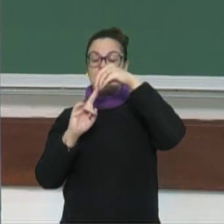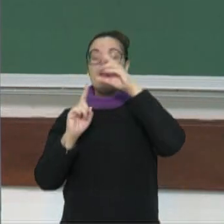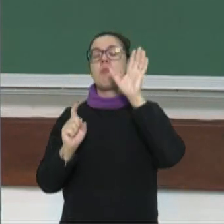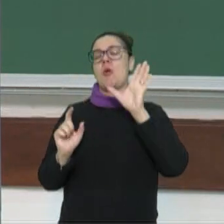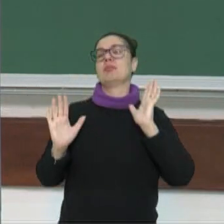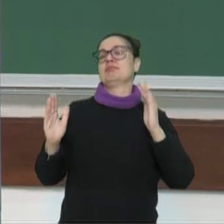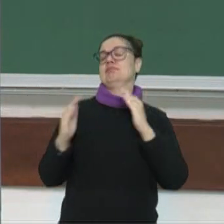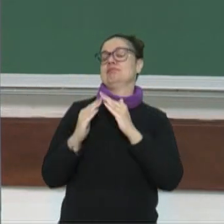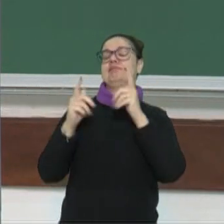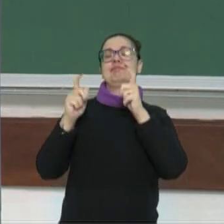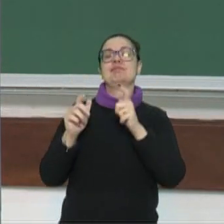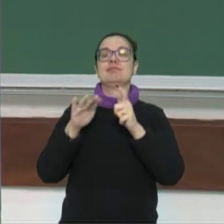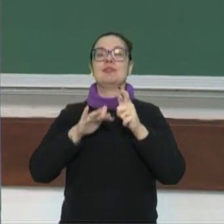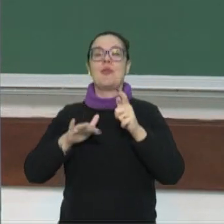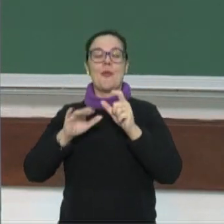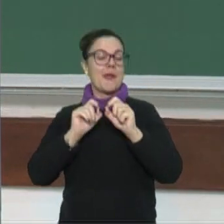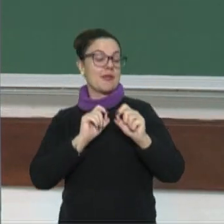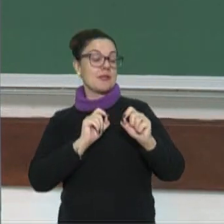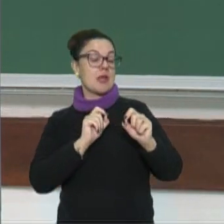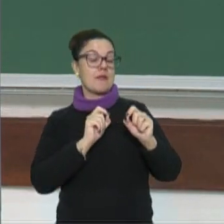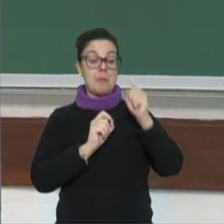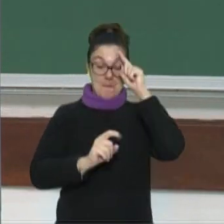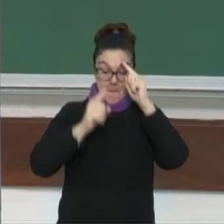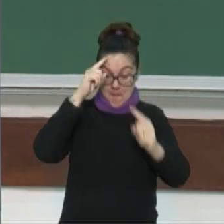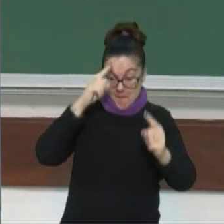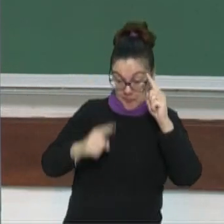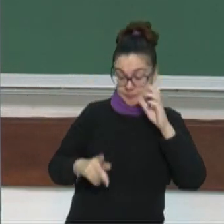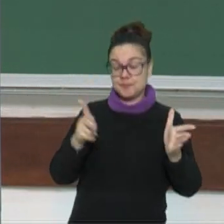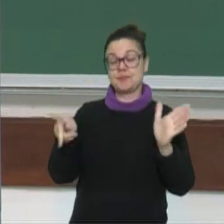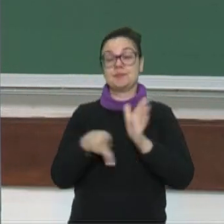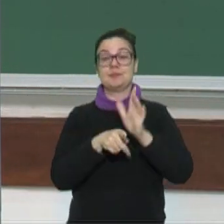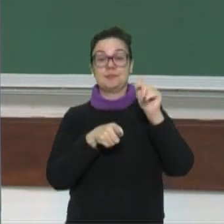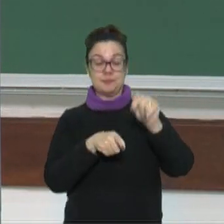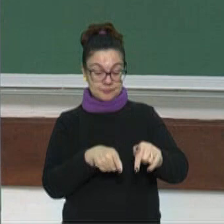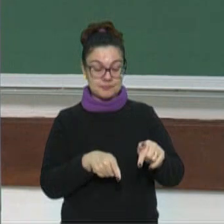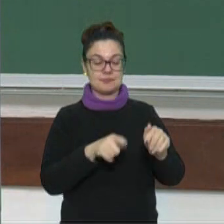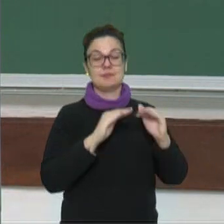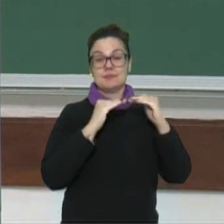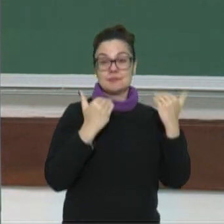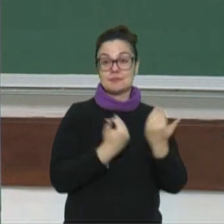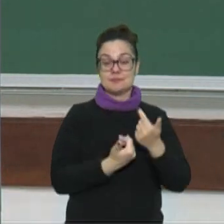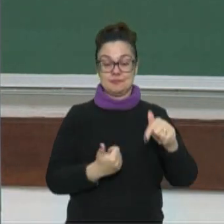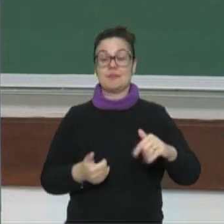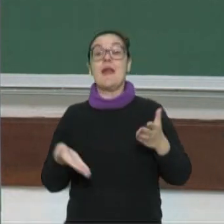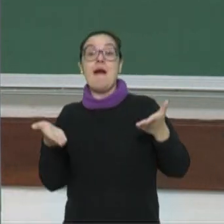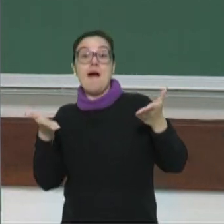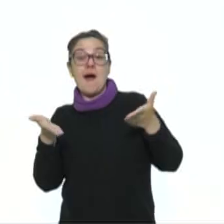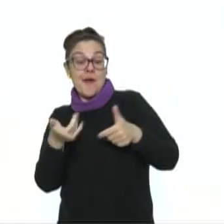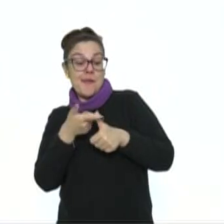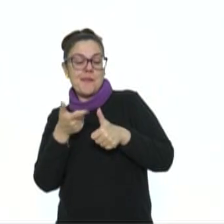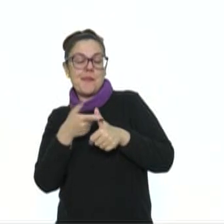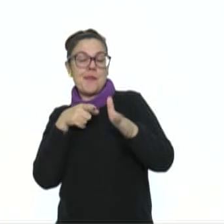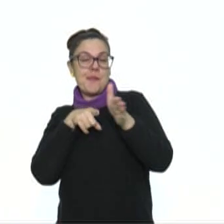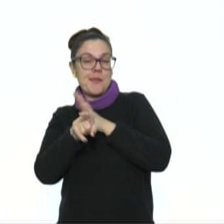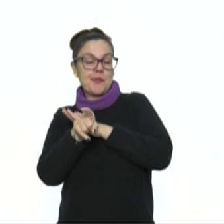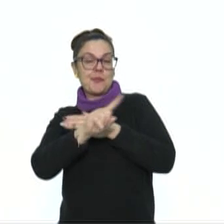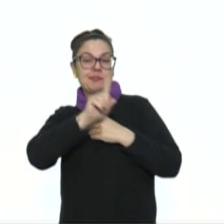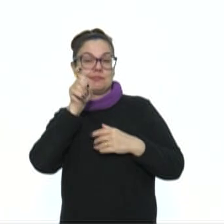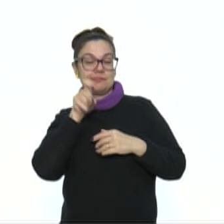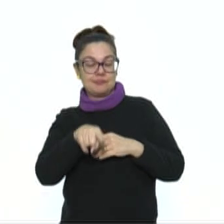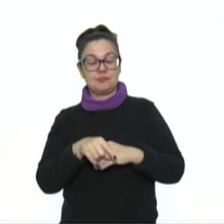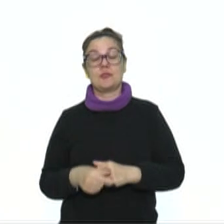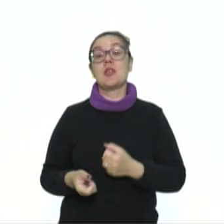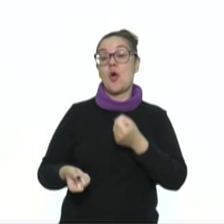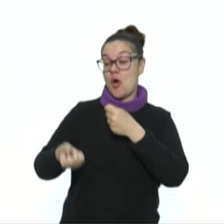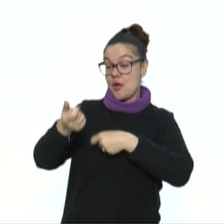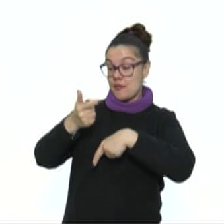reinar na Inglaterra, mas quem vai governar é o parlamento inglês. E vamos para o nosso primeiro quiz da aula de hoje. As revoluções inglesas,